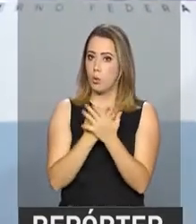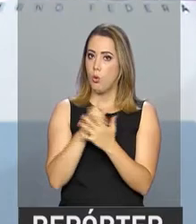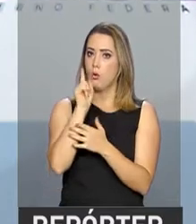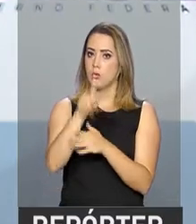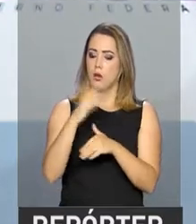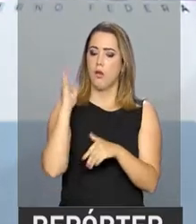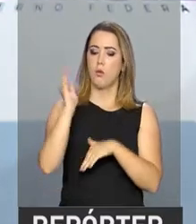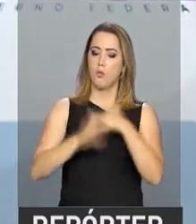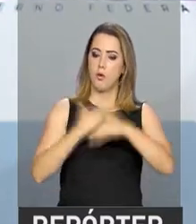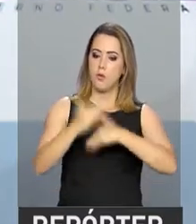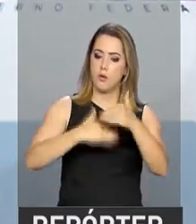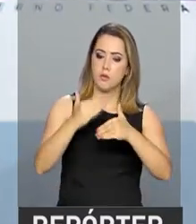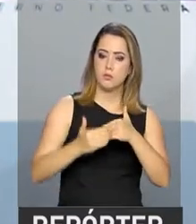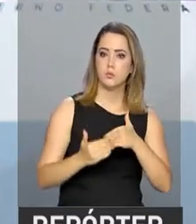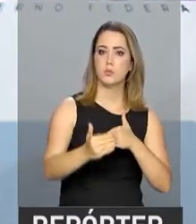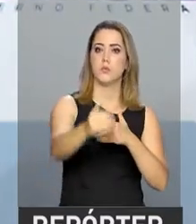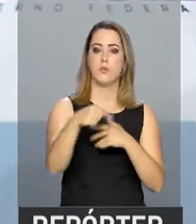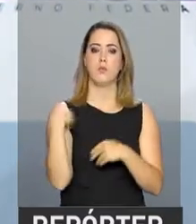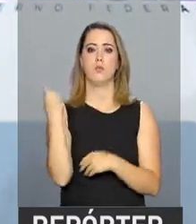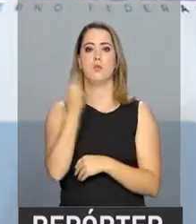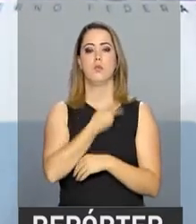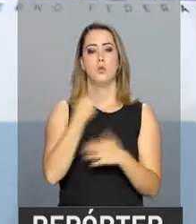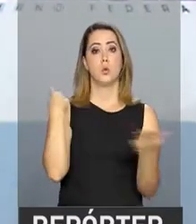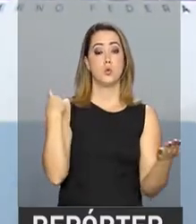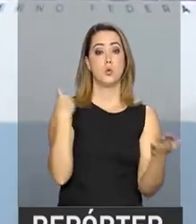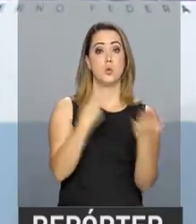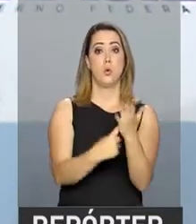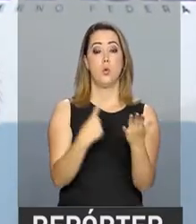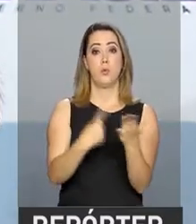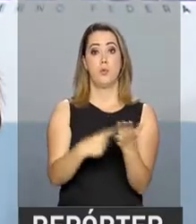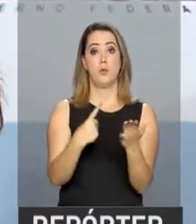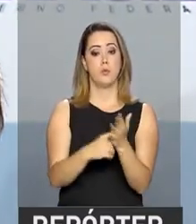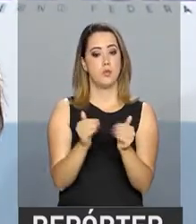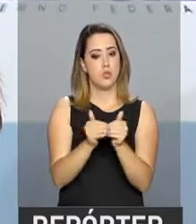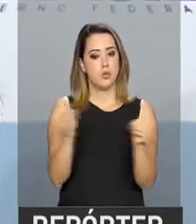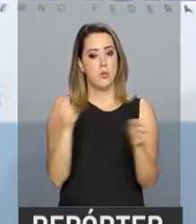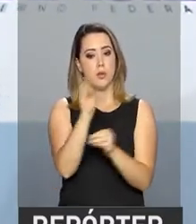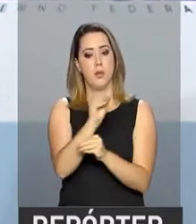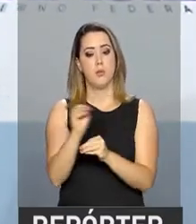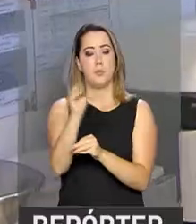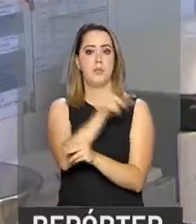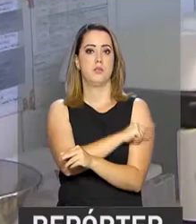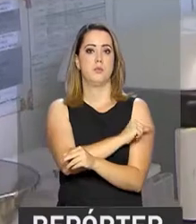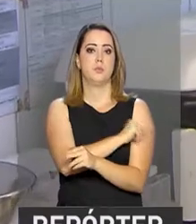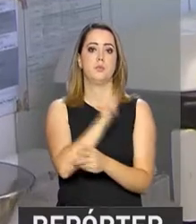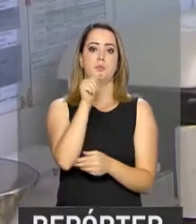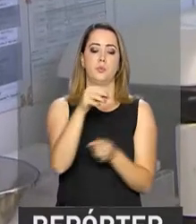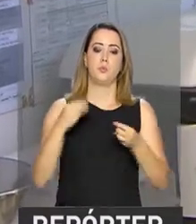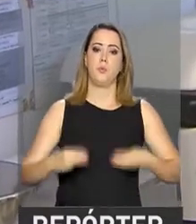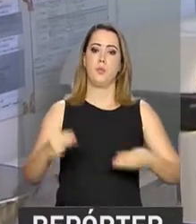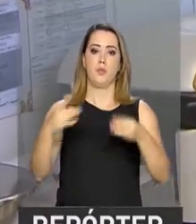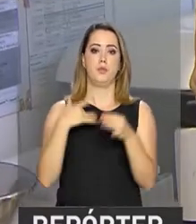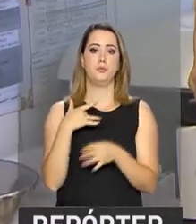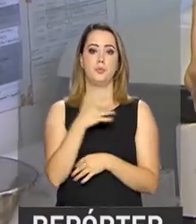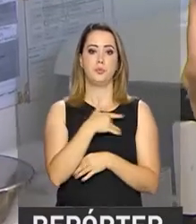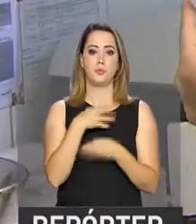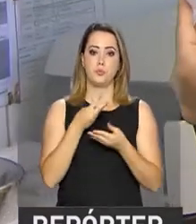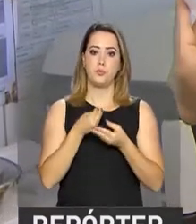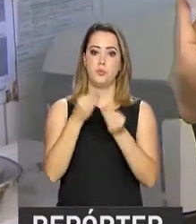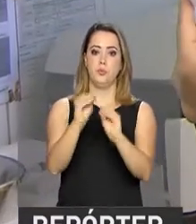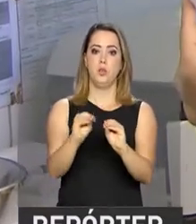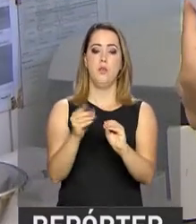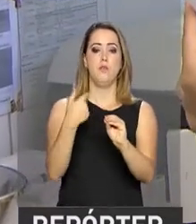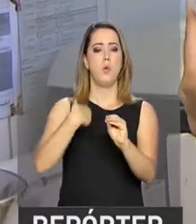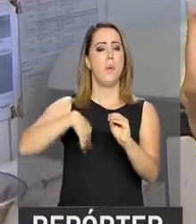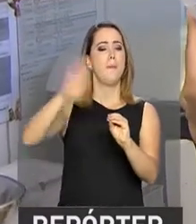para esse nosso compromisso de ampliar a cobertura vacinal o ministério da saúde enviou mais